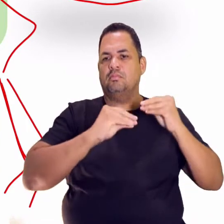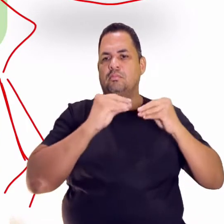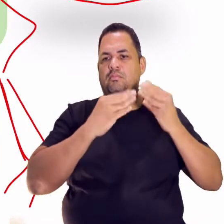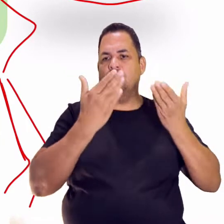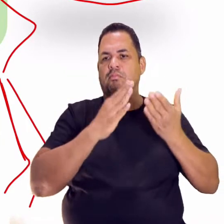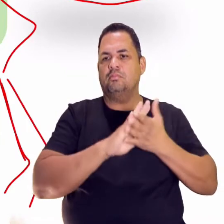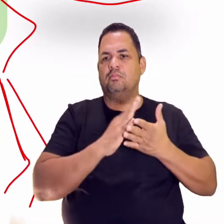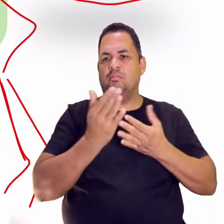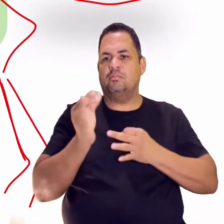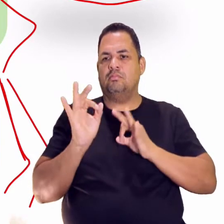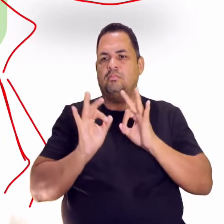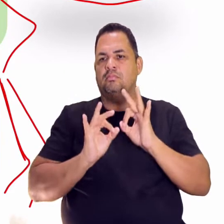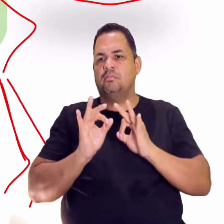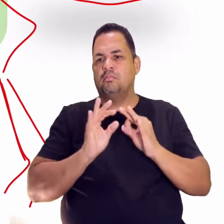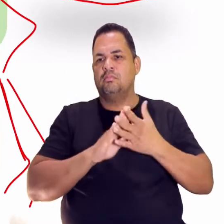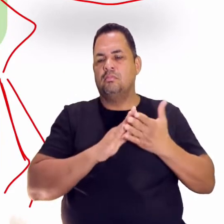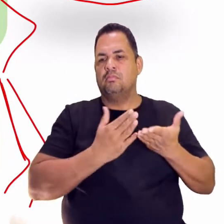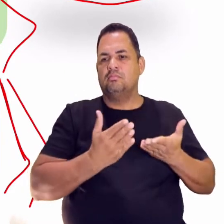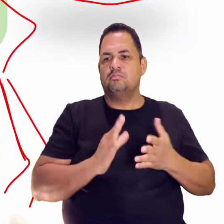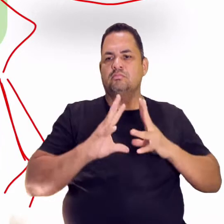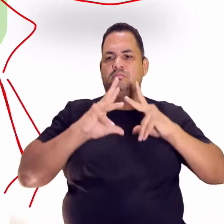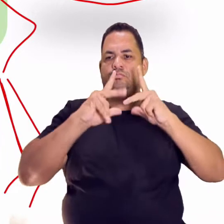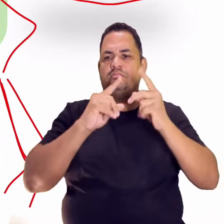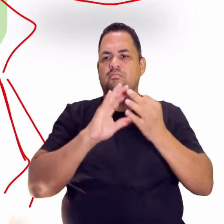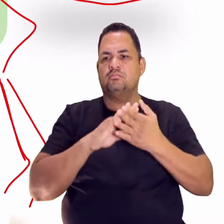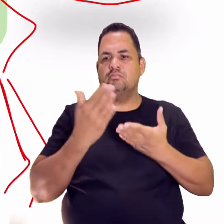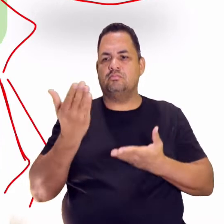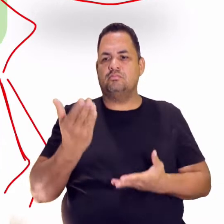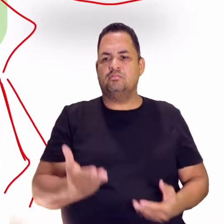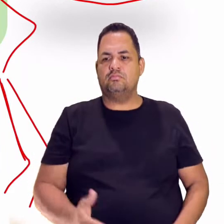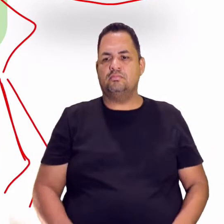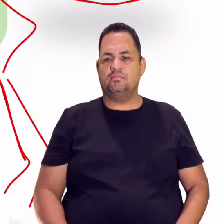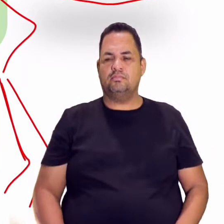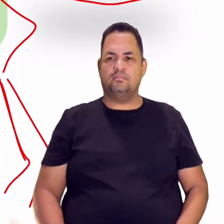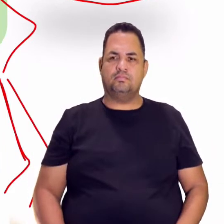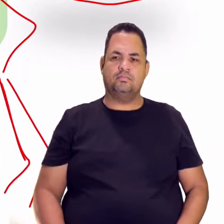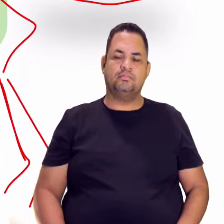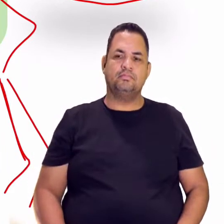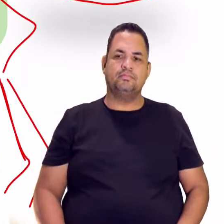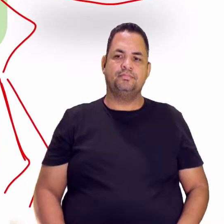e instalações, e toda sorte de